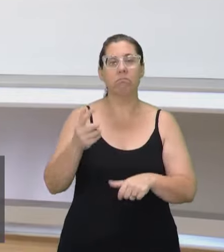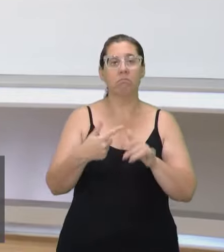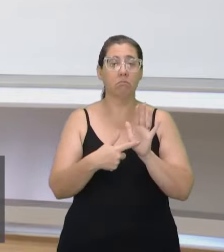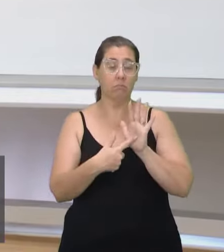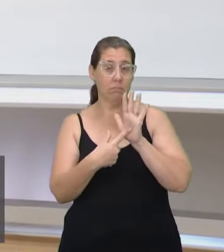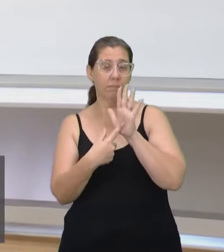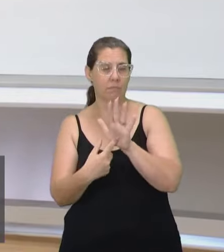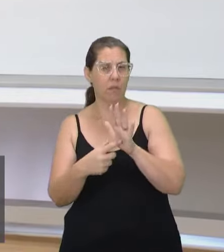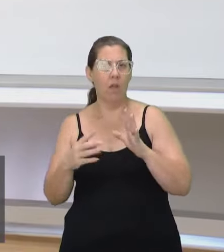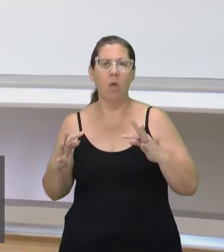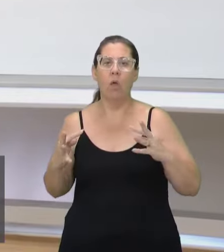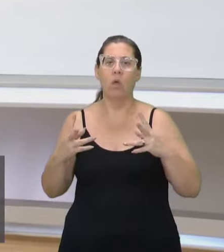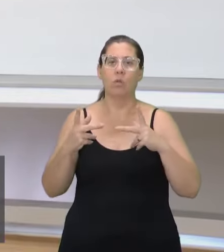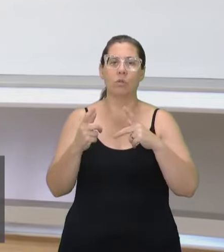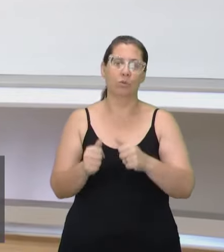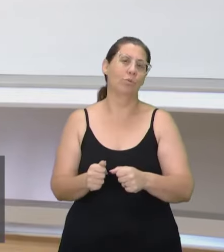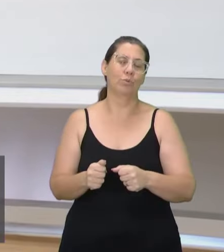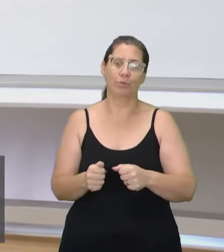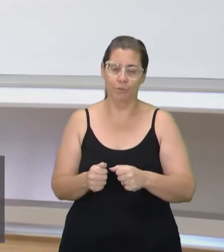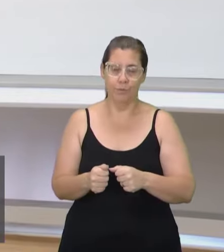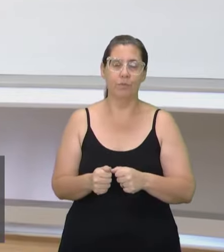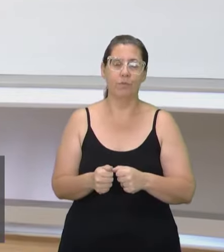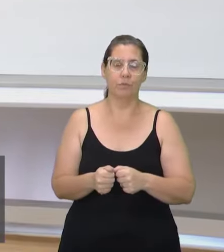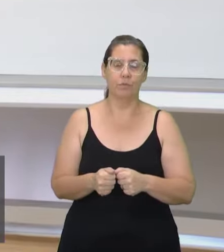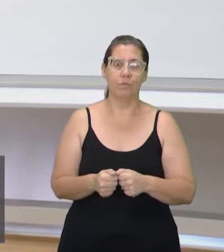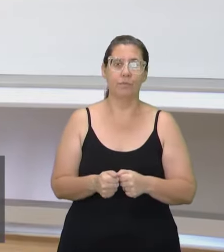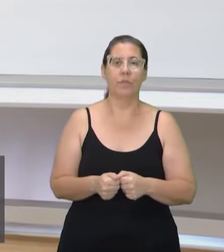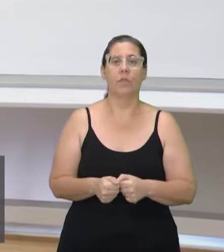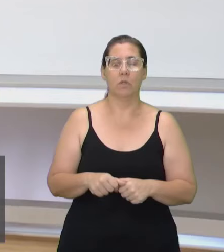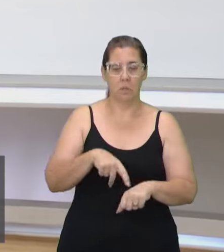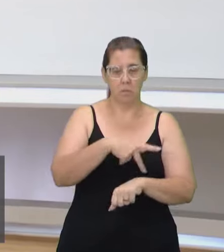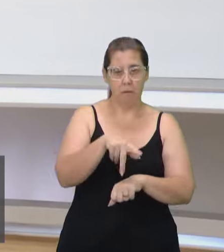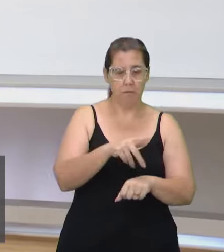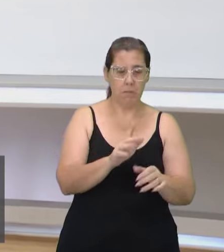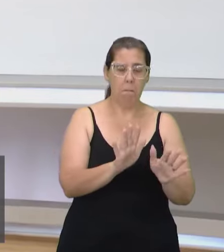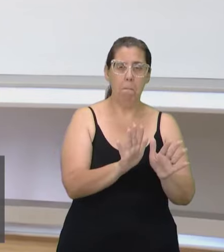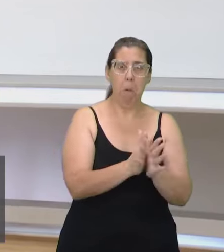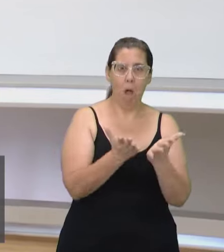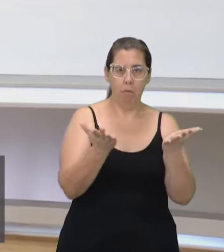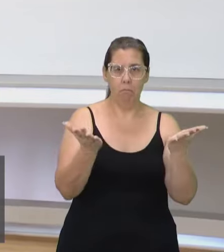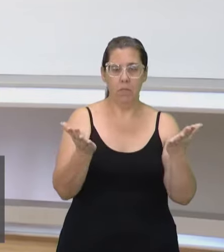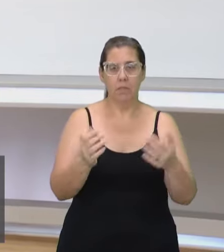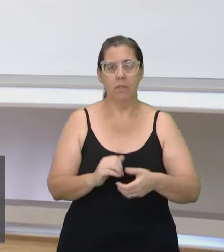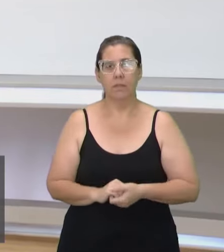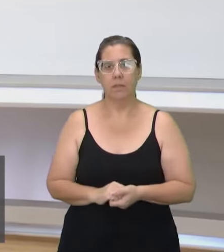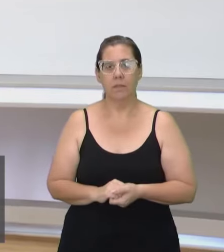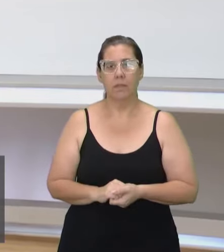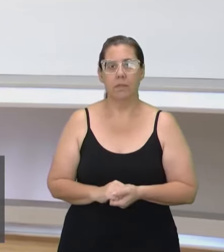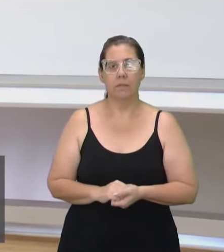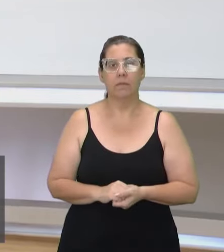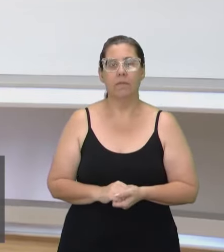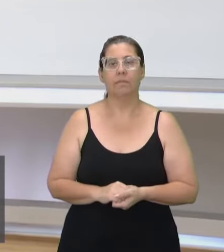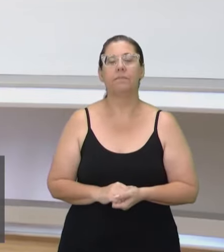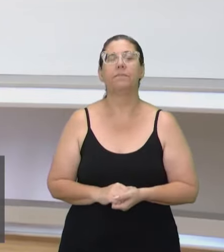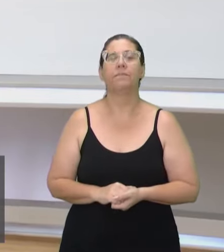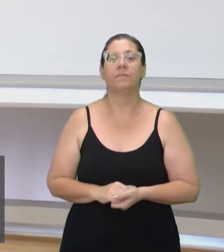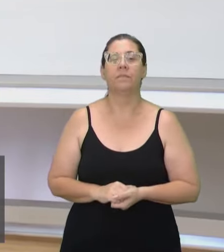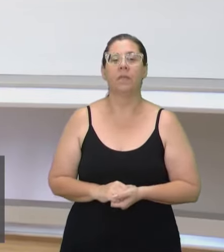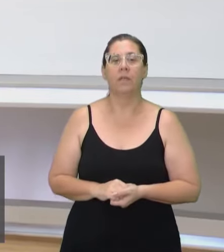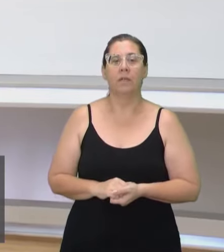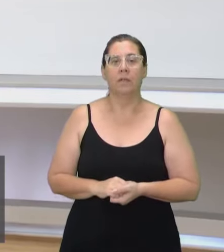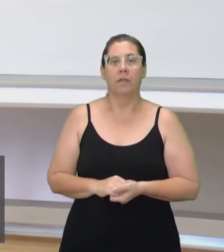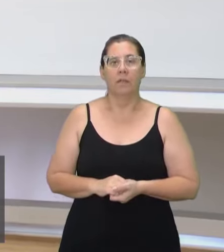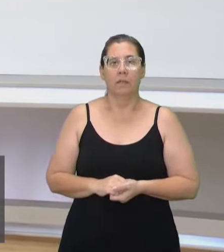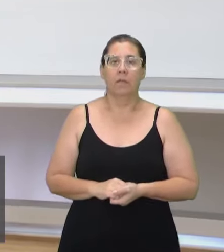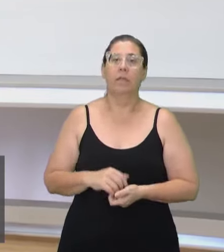trouxeram todo esse espólio aí dos países pobres, tá bom? Então esses países foram expoliados, tá certo? E